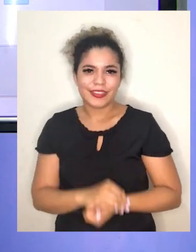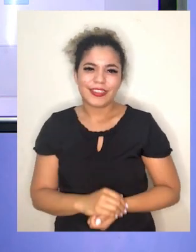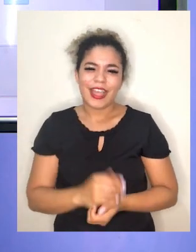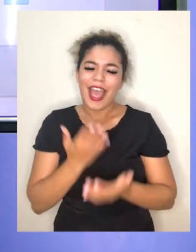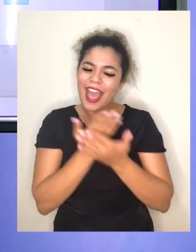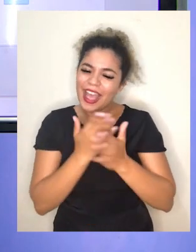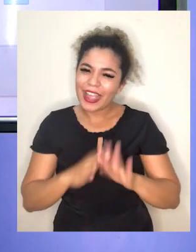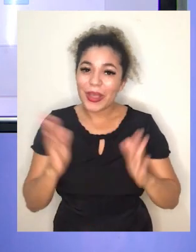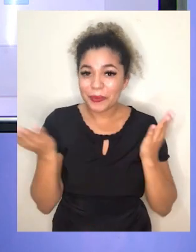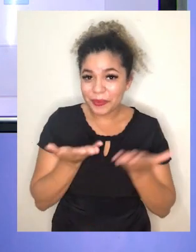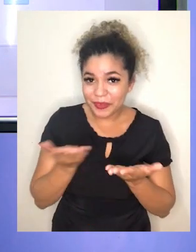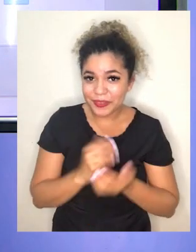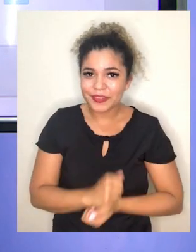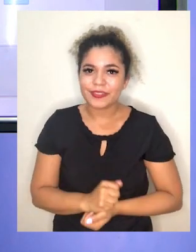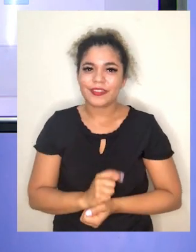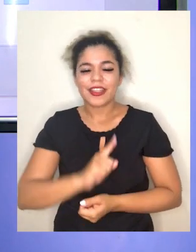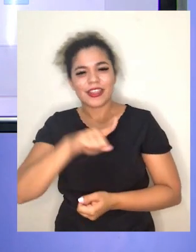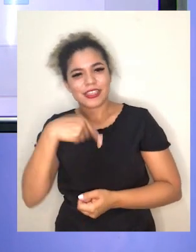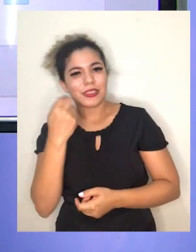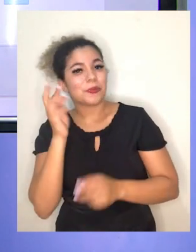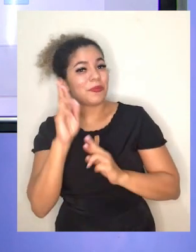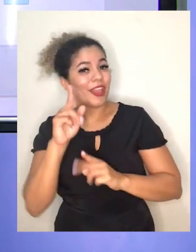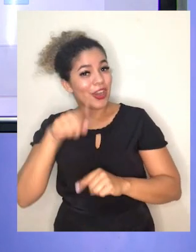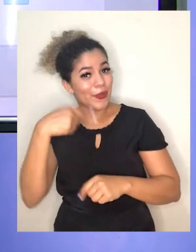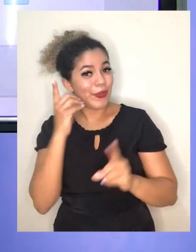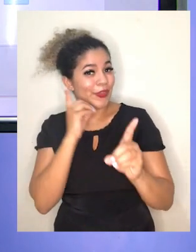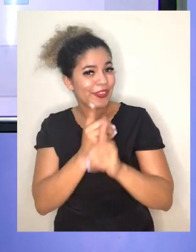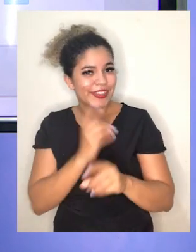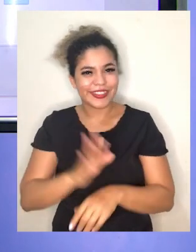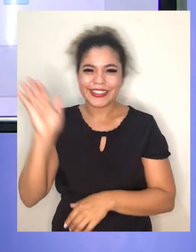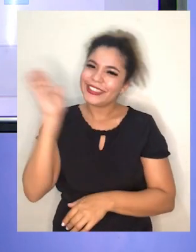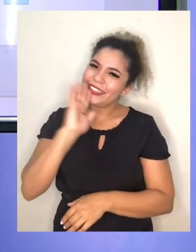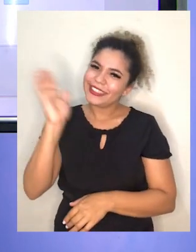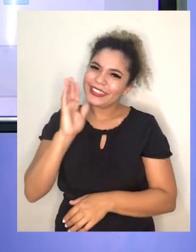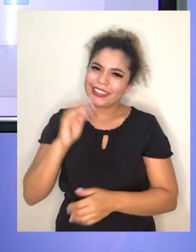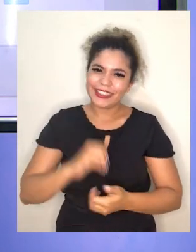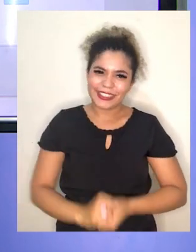ainda mais. Por hoje, ficamos por aqui e até o nosso próximo encontro. Tchau!